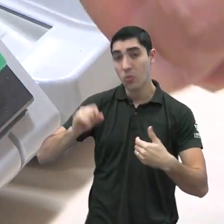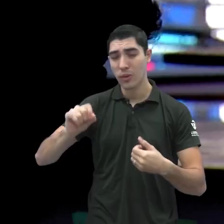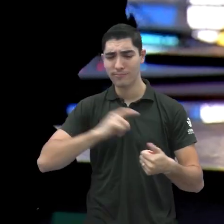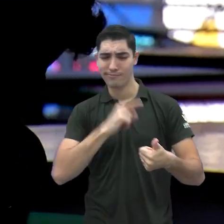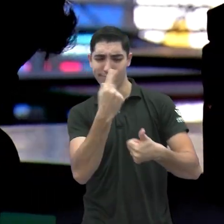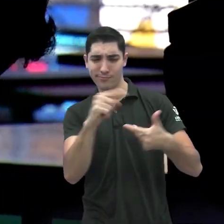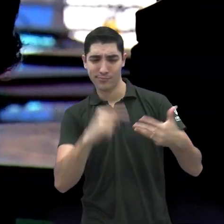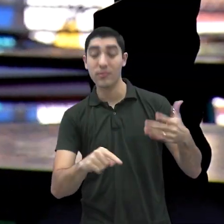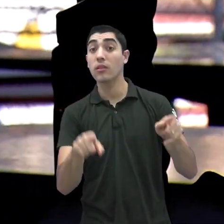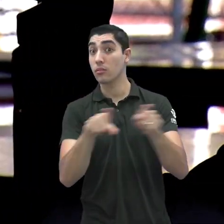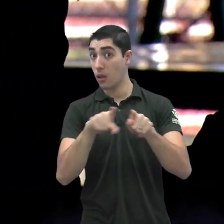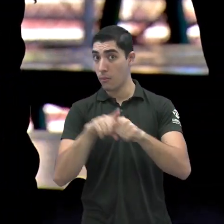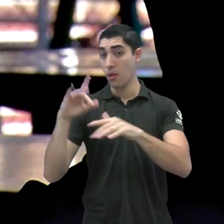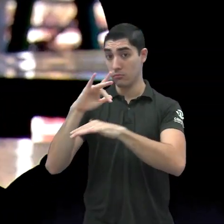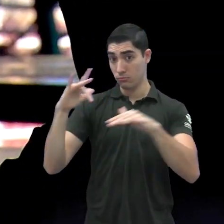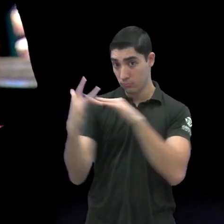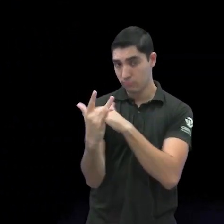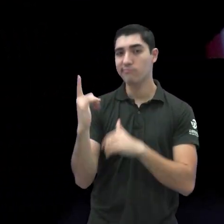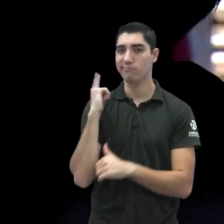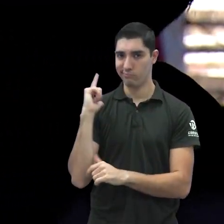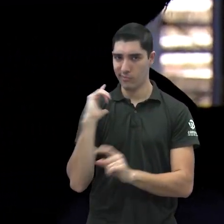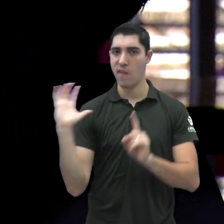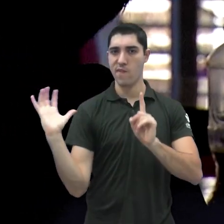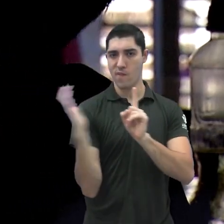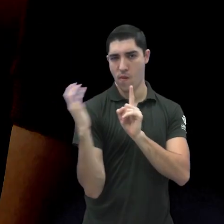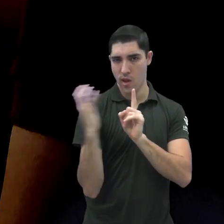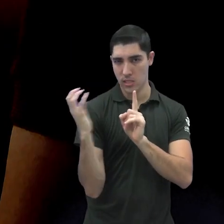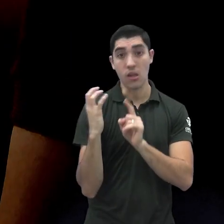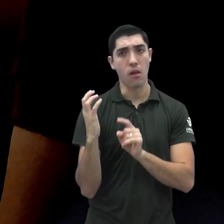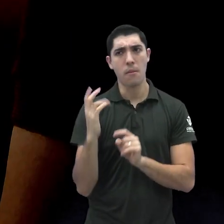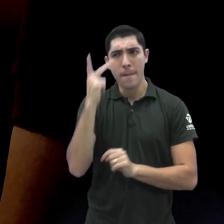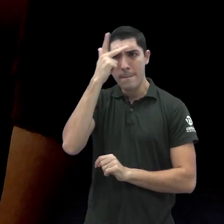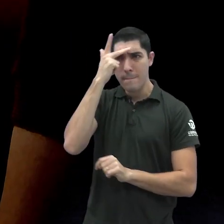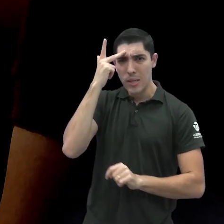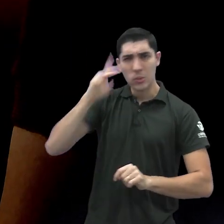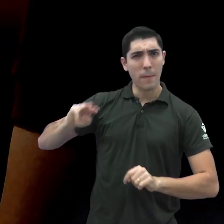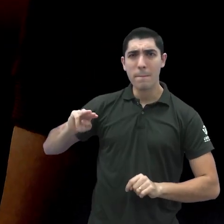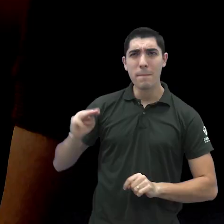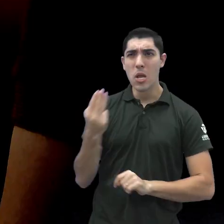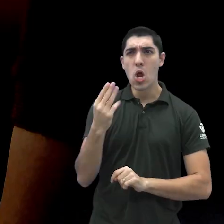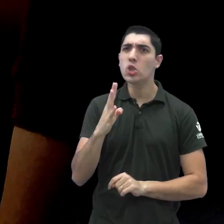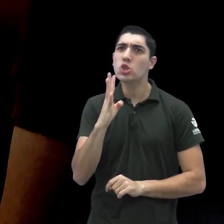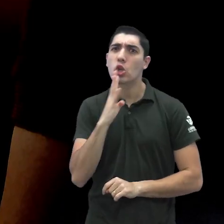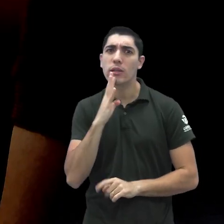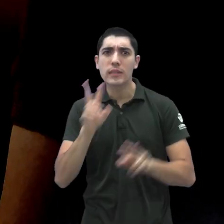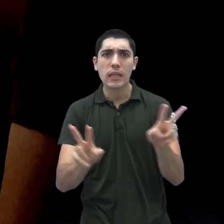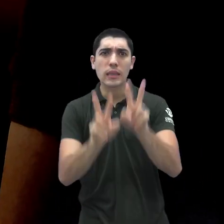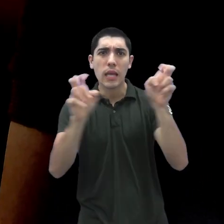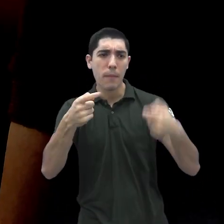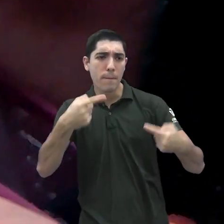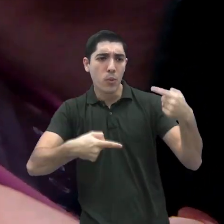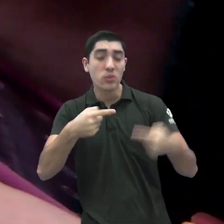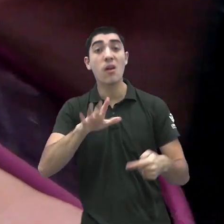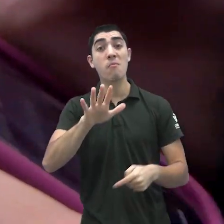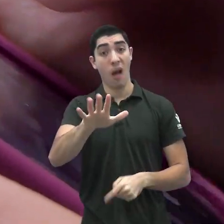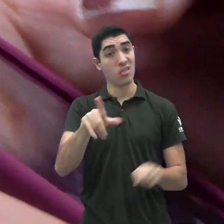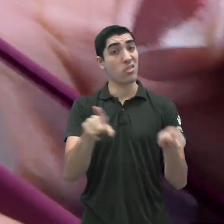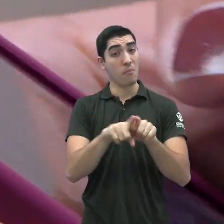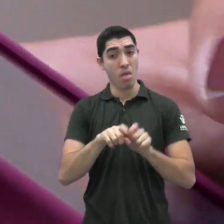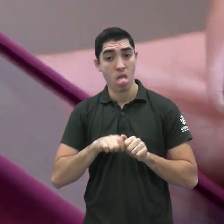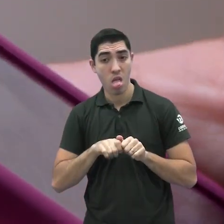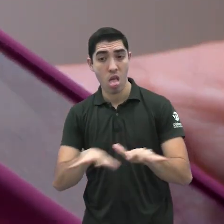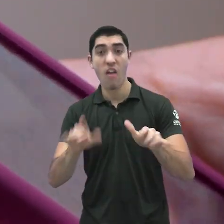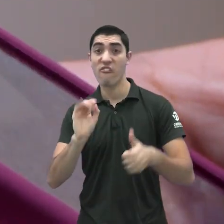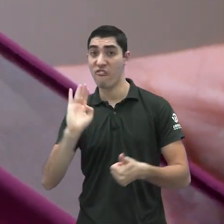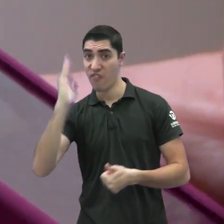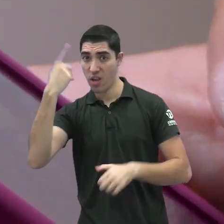multifatorial. As redes sociais também influenciam esse comportamento. Embora conectem milhões de pessoas a conteúdos políticos, elas também